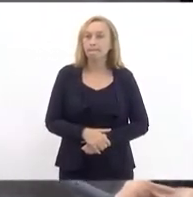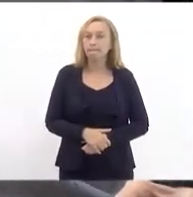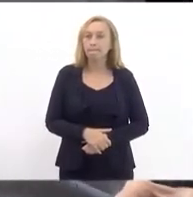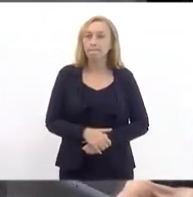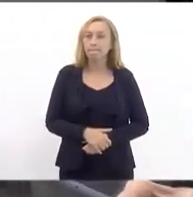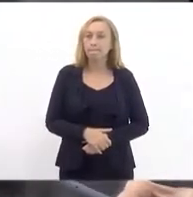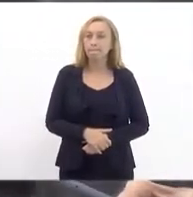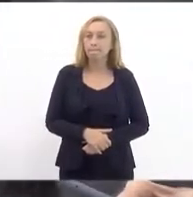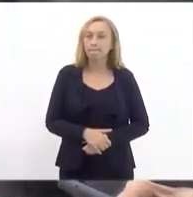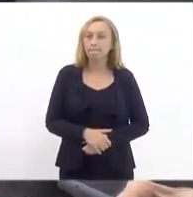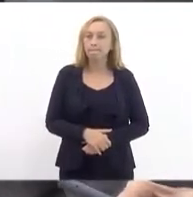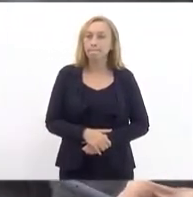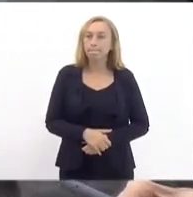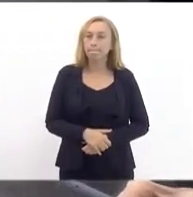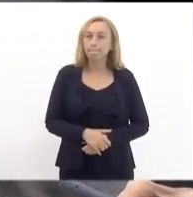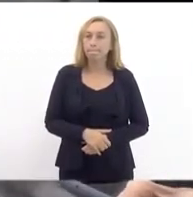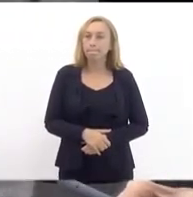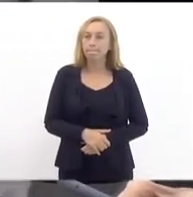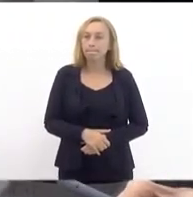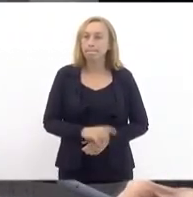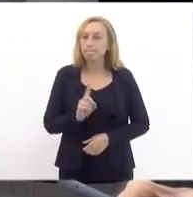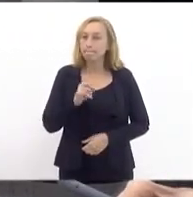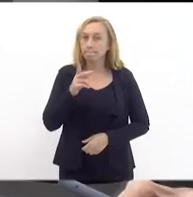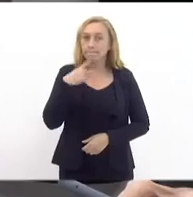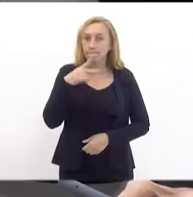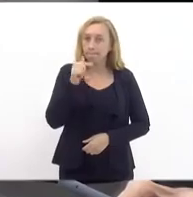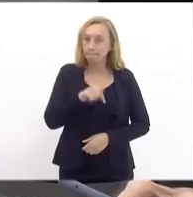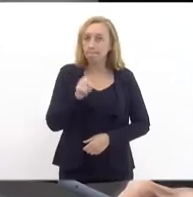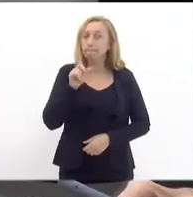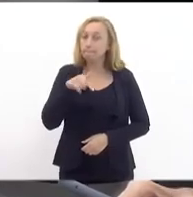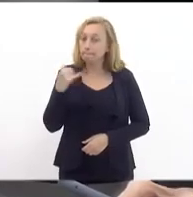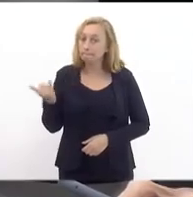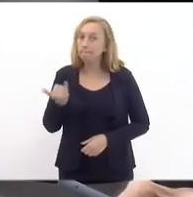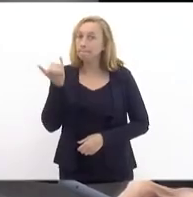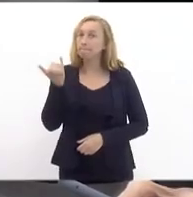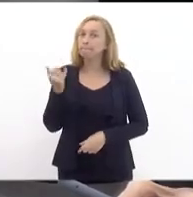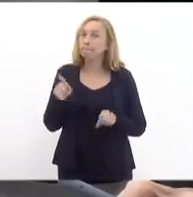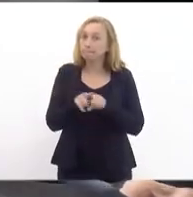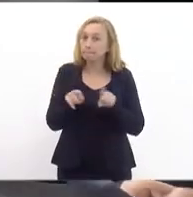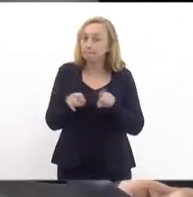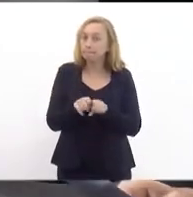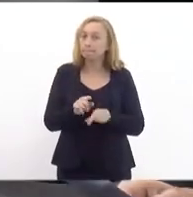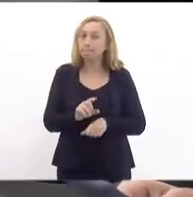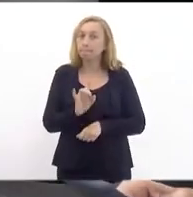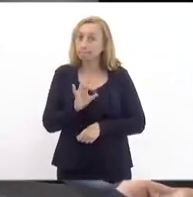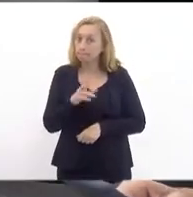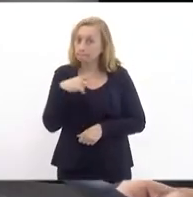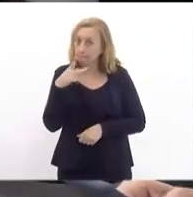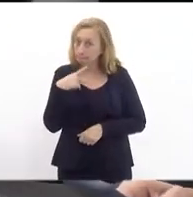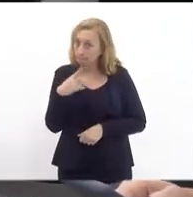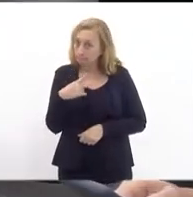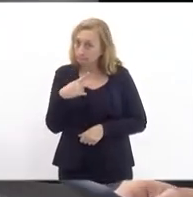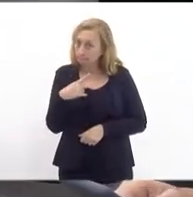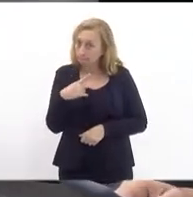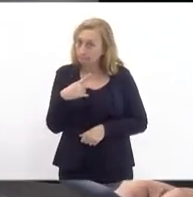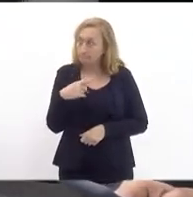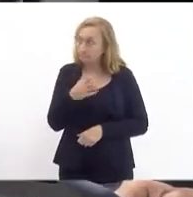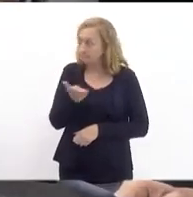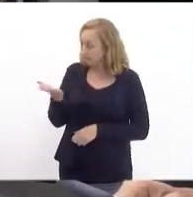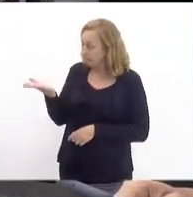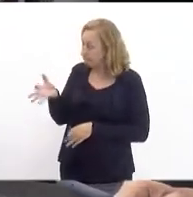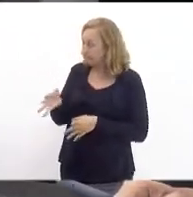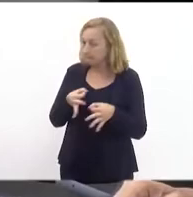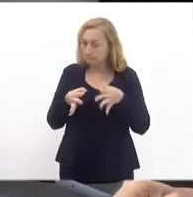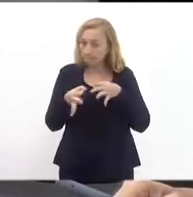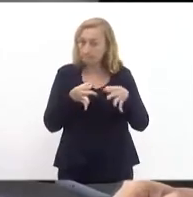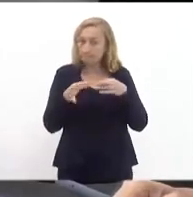nós, não foi colocado aqui, é importante também, eu só estou falando isso para os senhores se prepararem para a